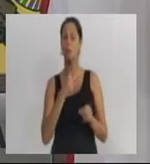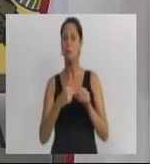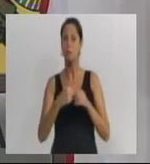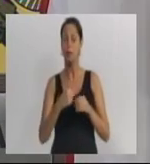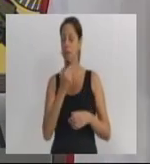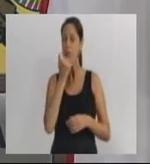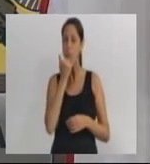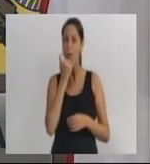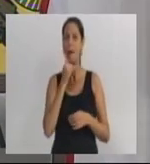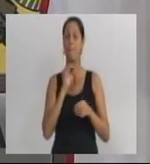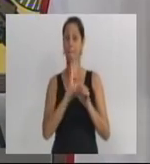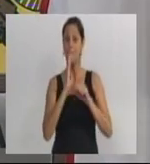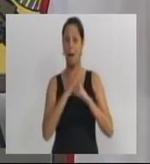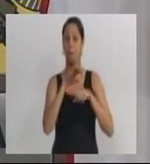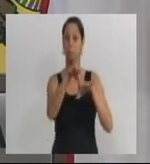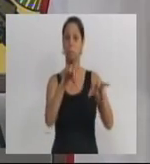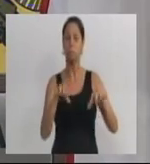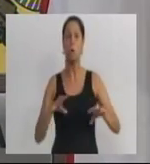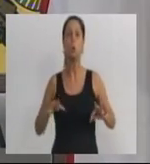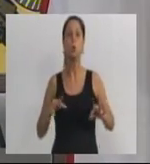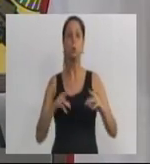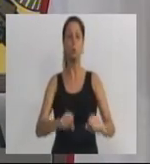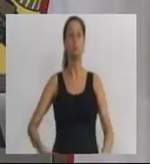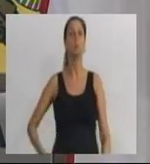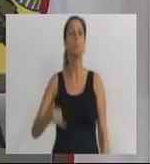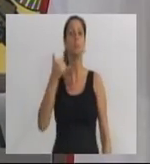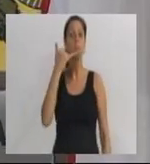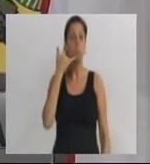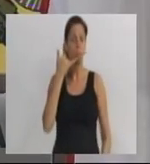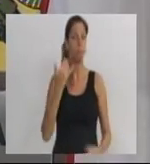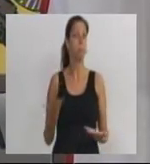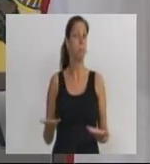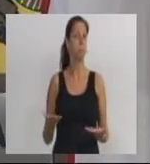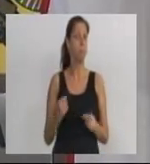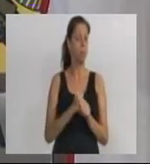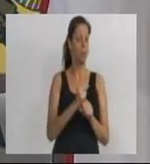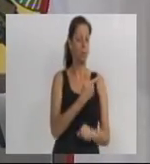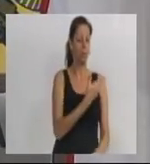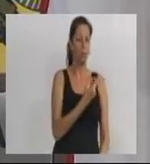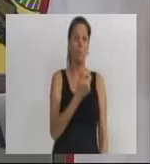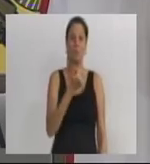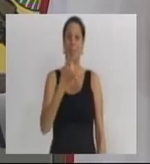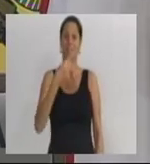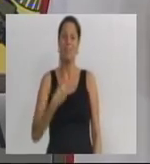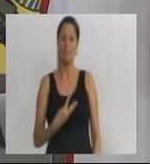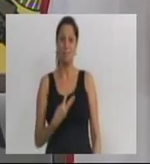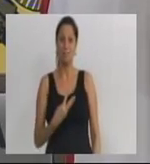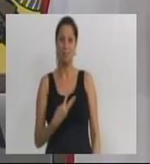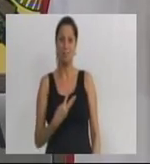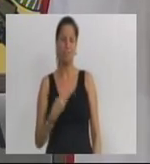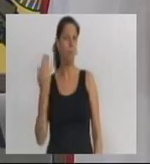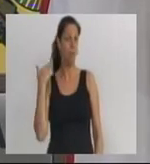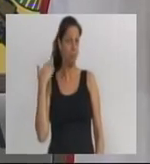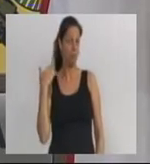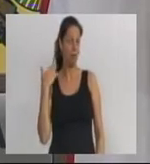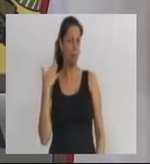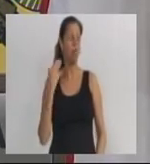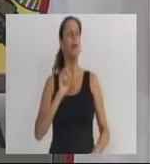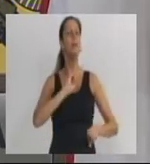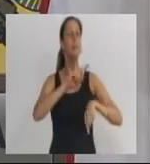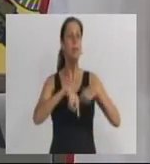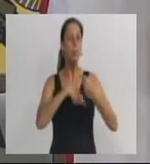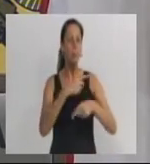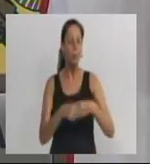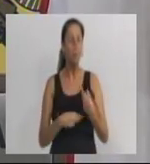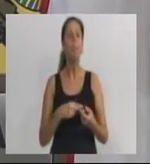2013, com a Lei 907. E aí a bola foi passada para o PROCON, e o PROCON precisa agir